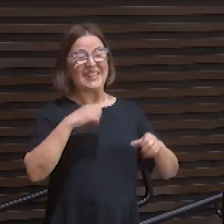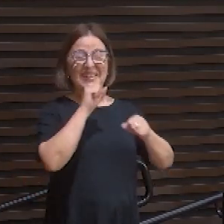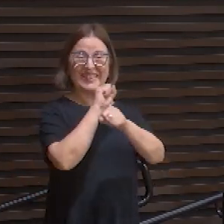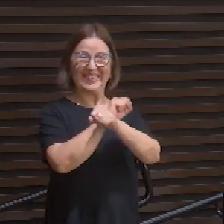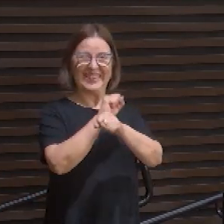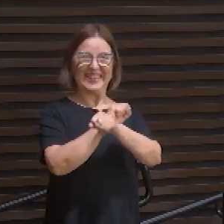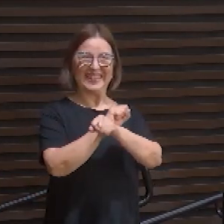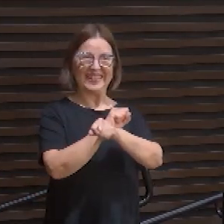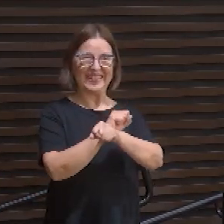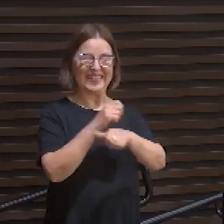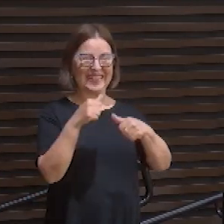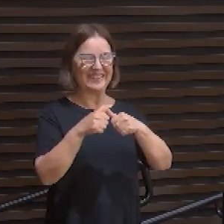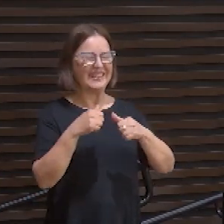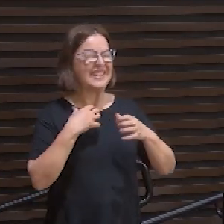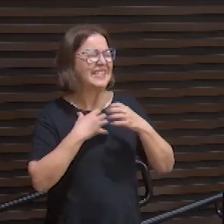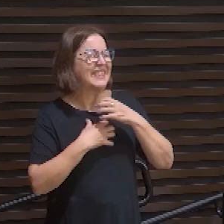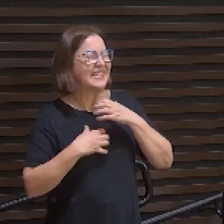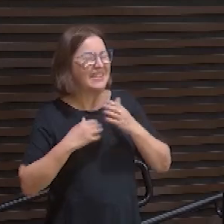isso